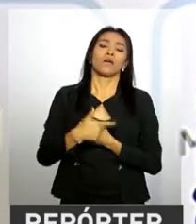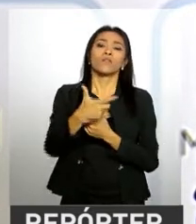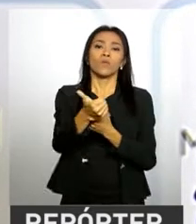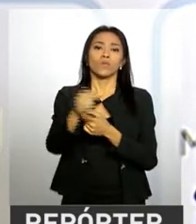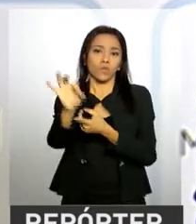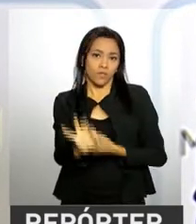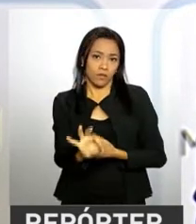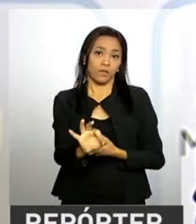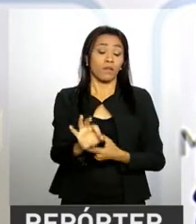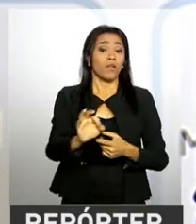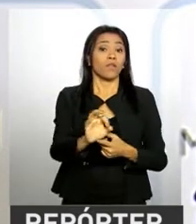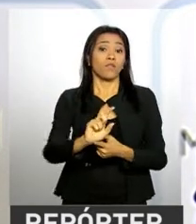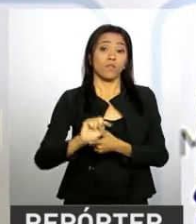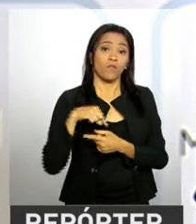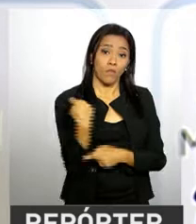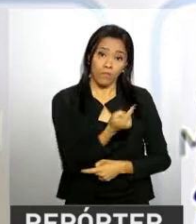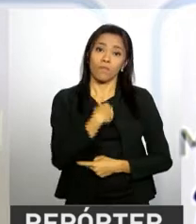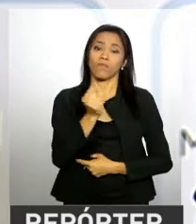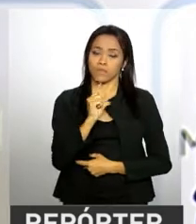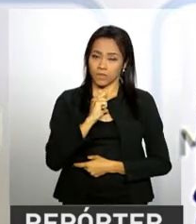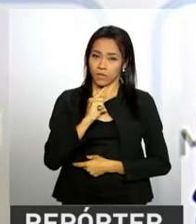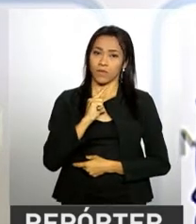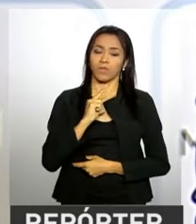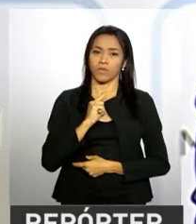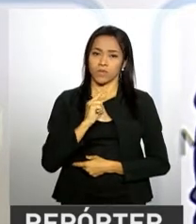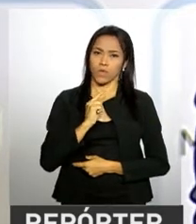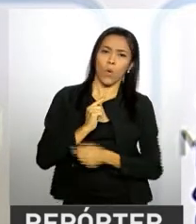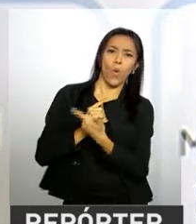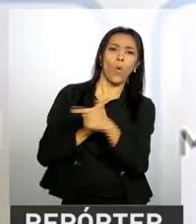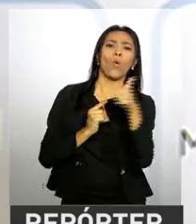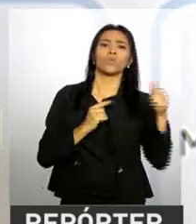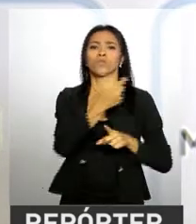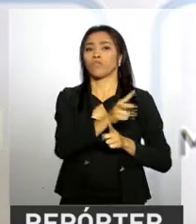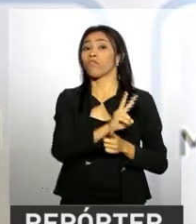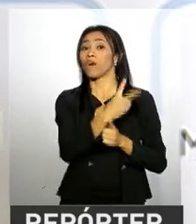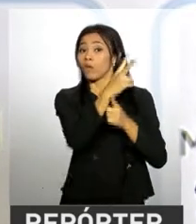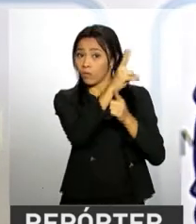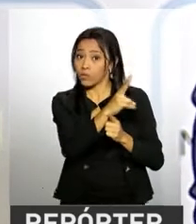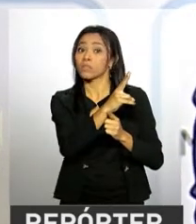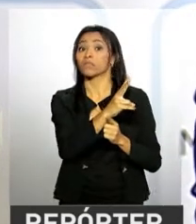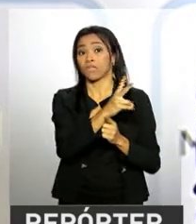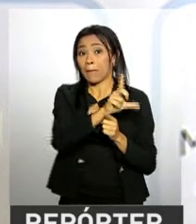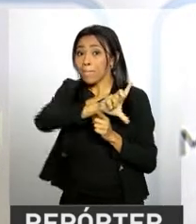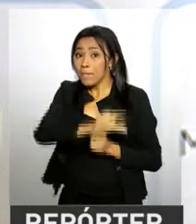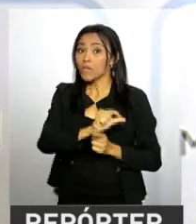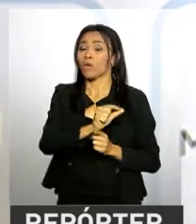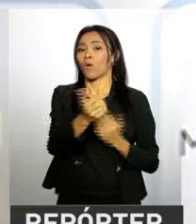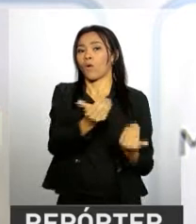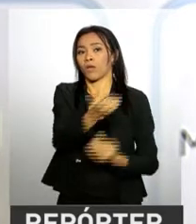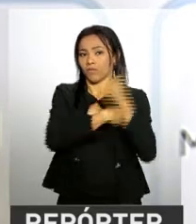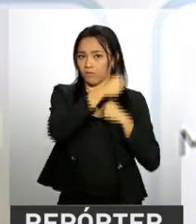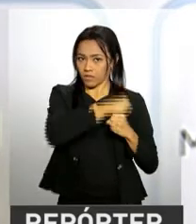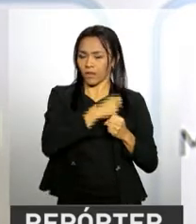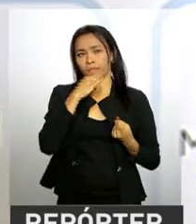ainda temos valores que são nominalmente menores que o do ano passado aí na parte de